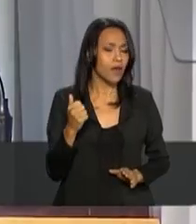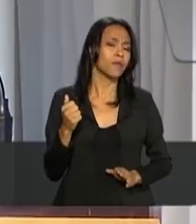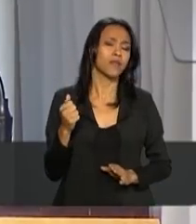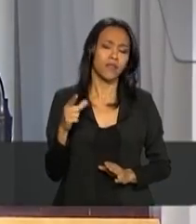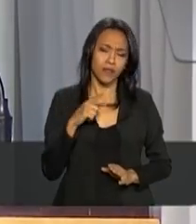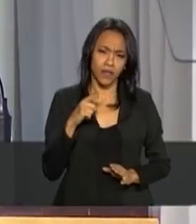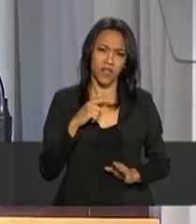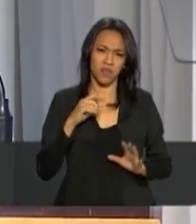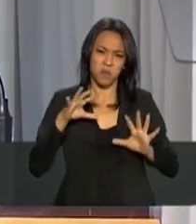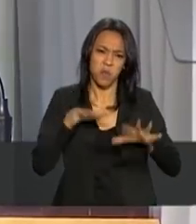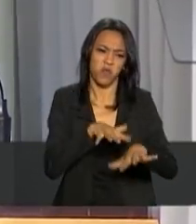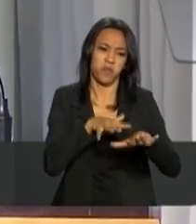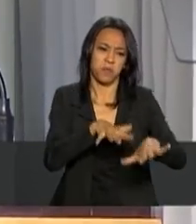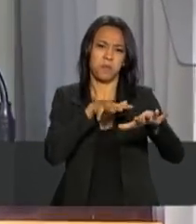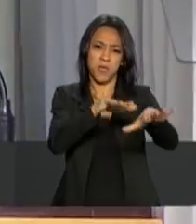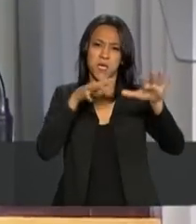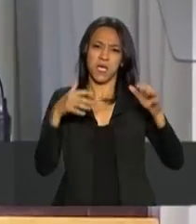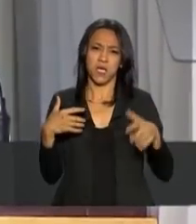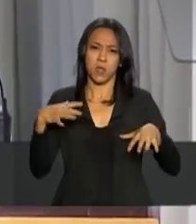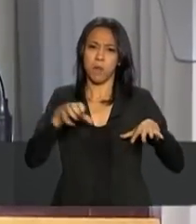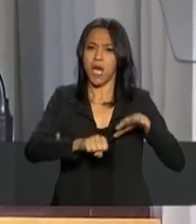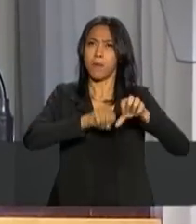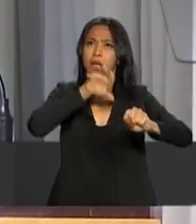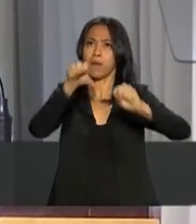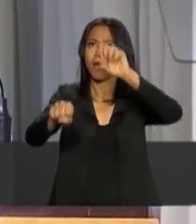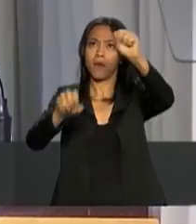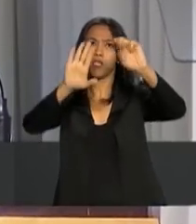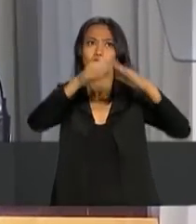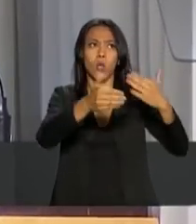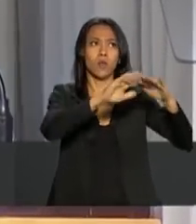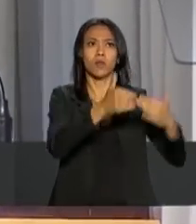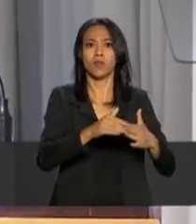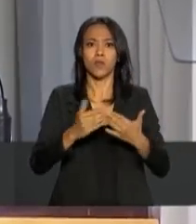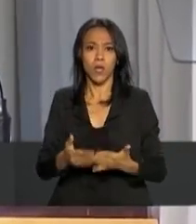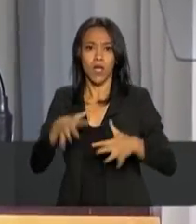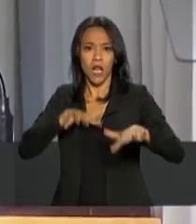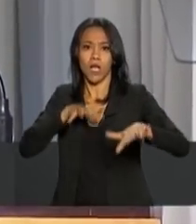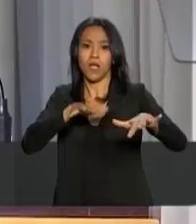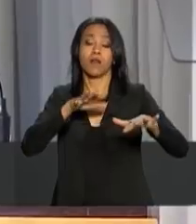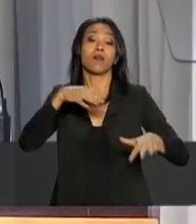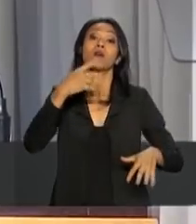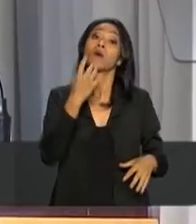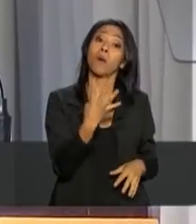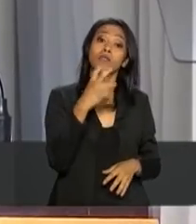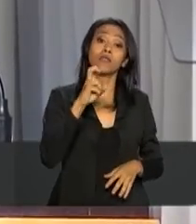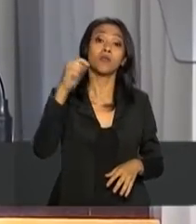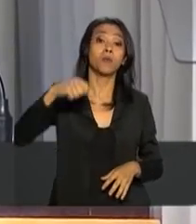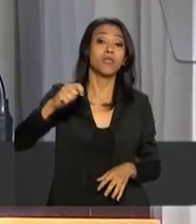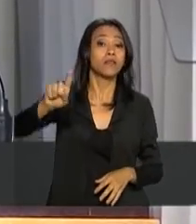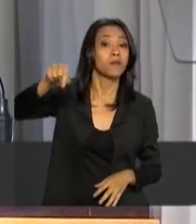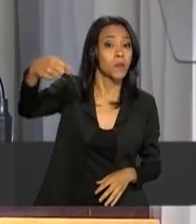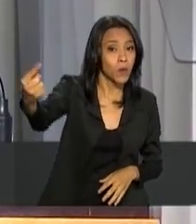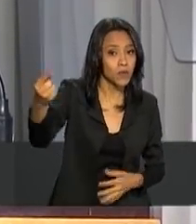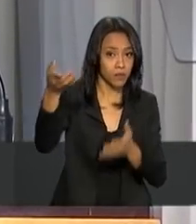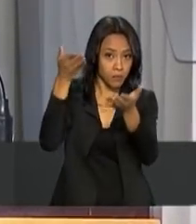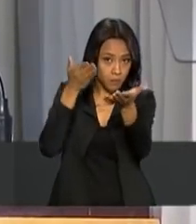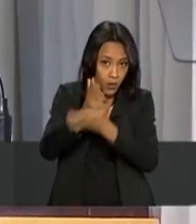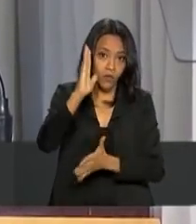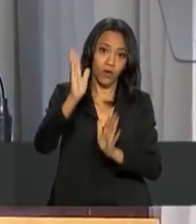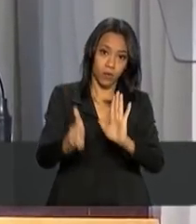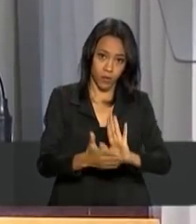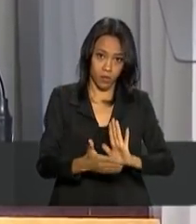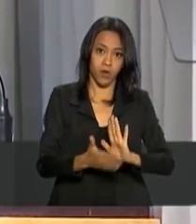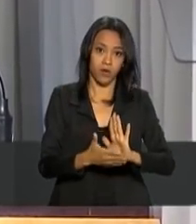até uns movimentos de ocupação de escolas, etc, etc. Muito bem, 4, 5 meses depois, quando aprovada a medida